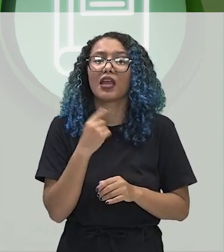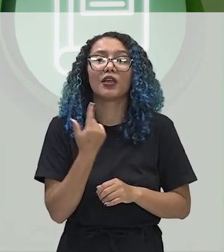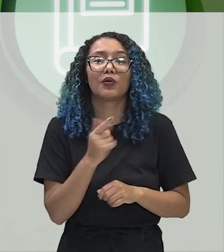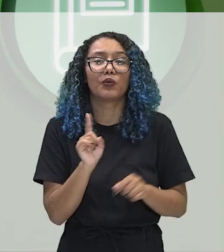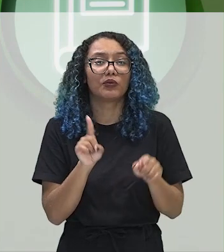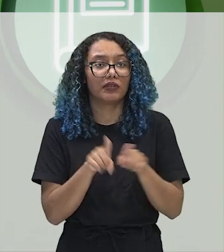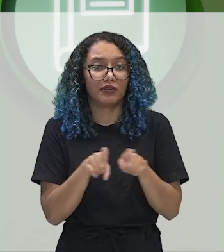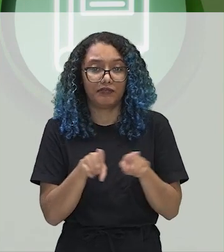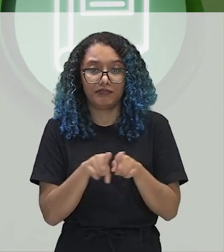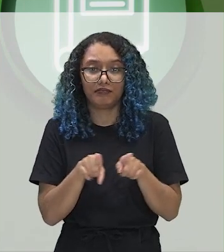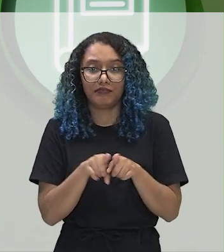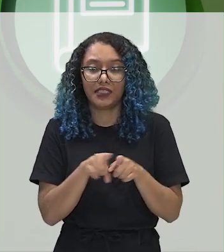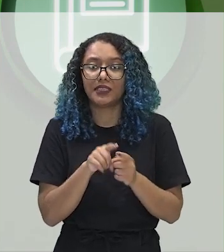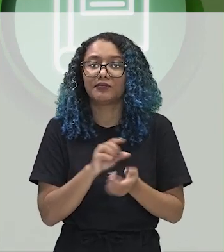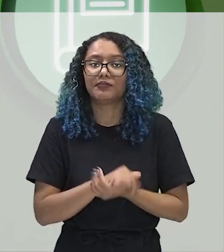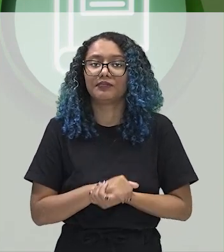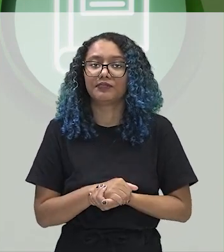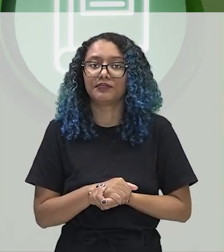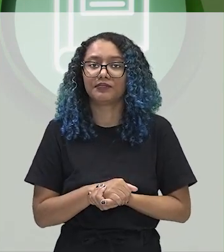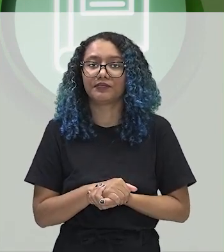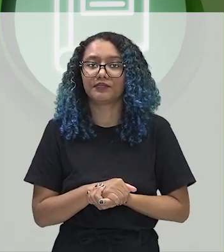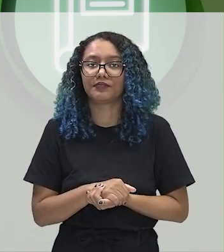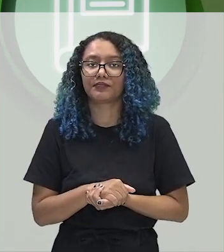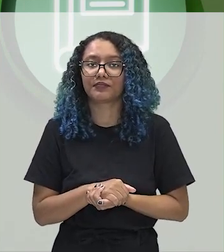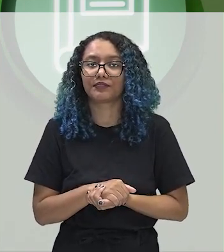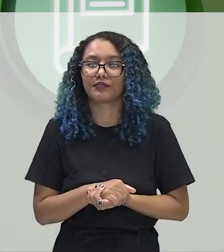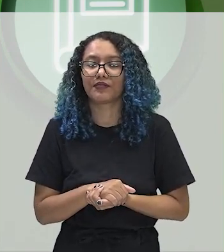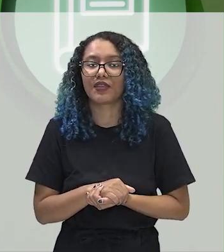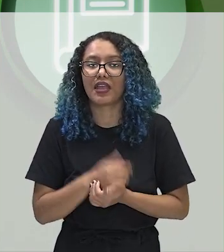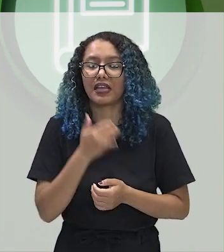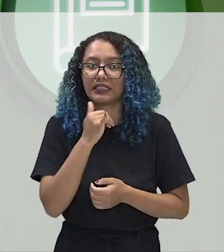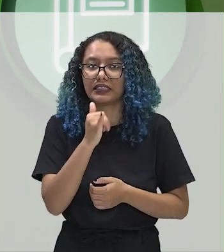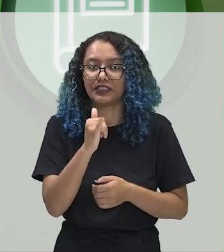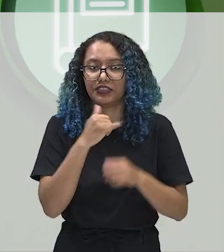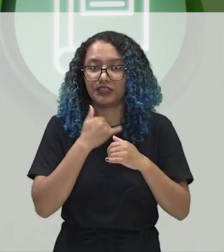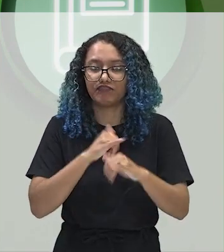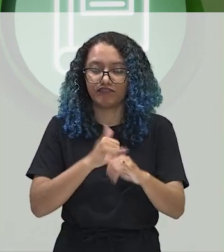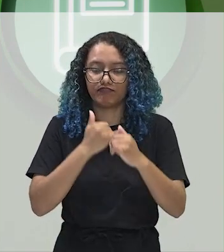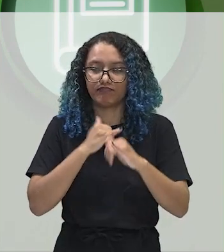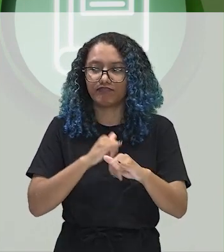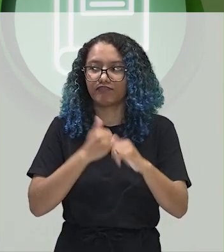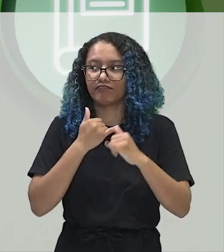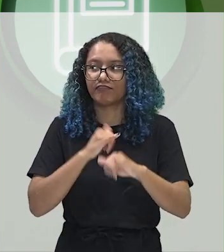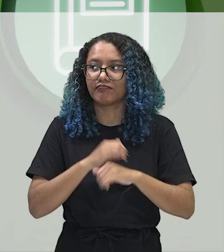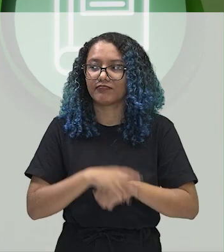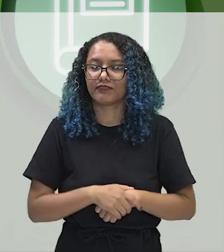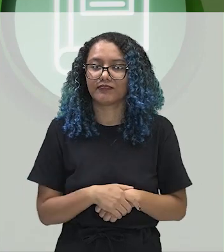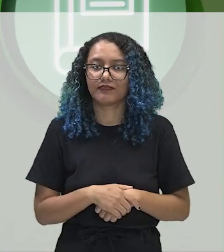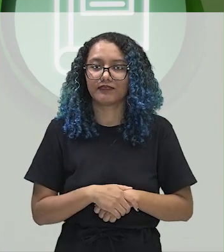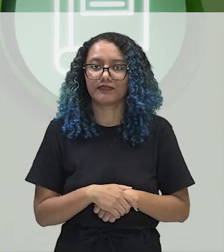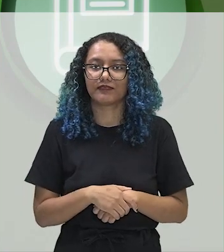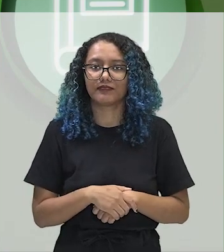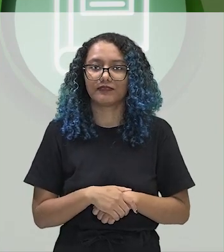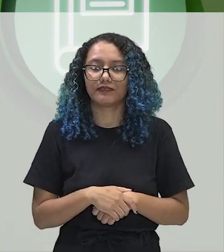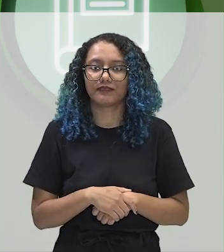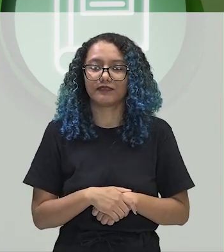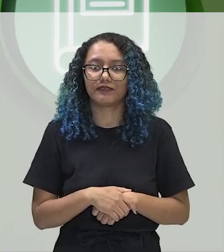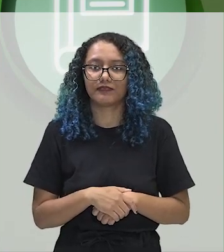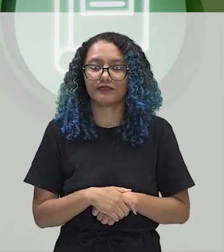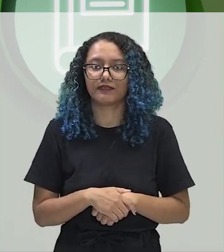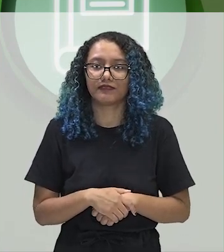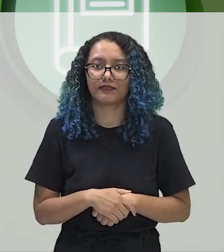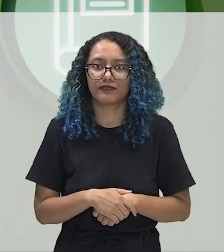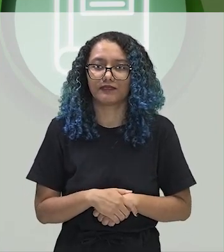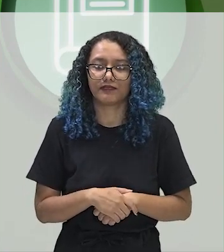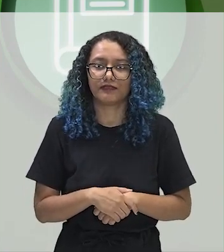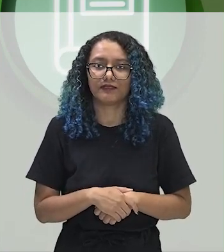Nós também temos a produção de energia elétrica, tá, pessoal? E essa produção de energia elétrica, ela pode vir